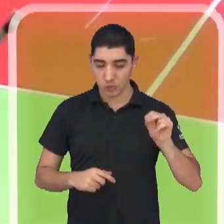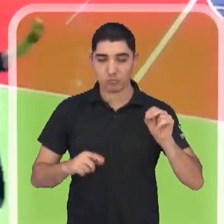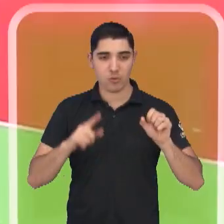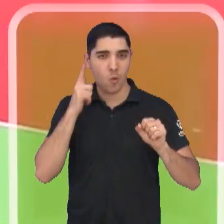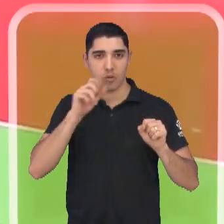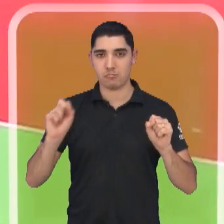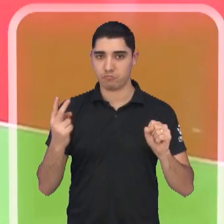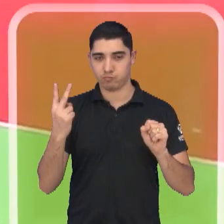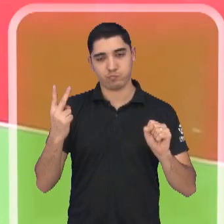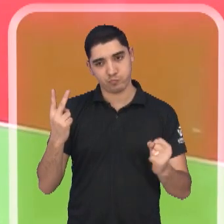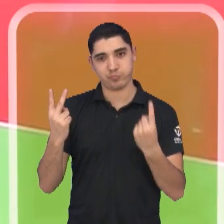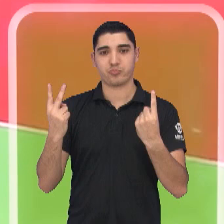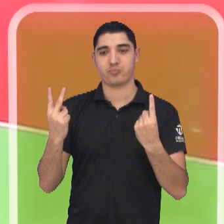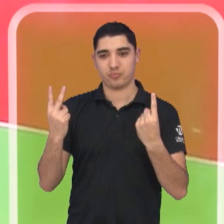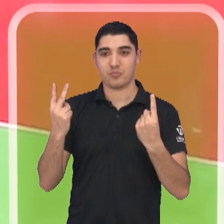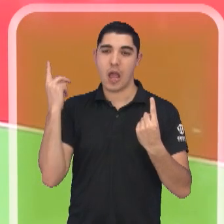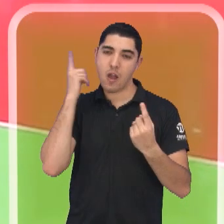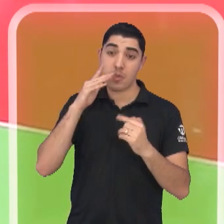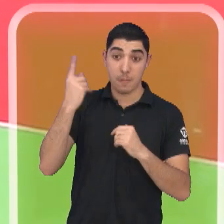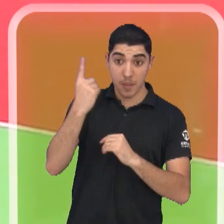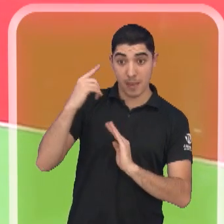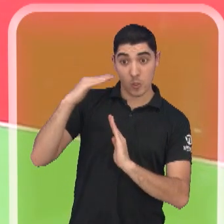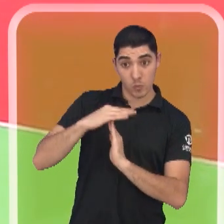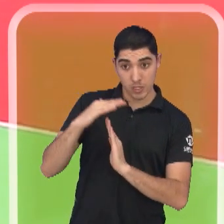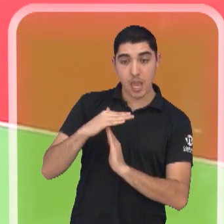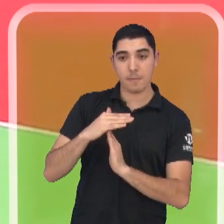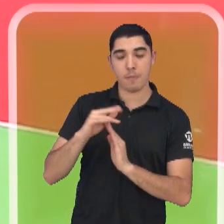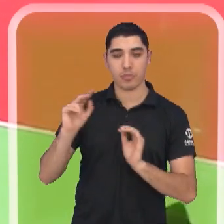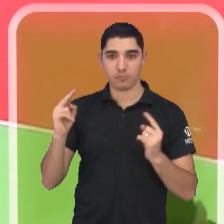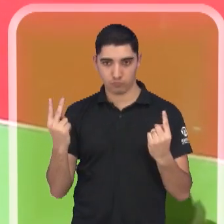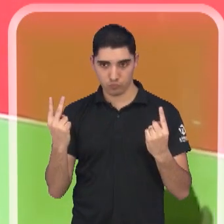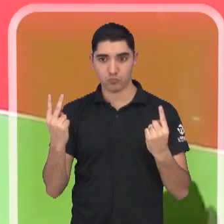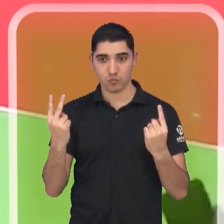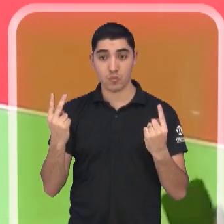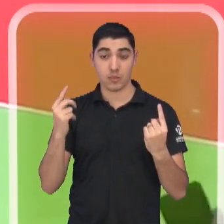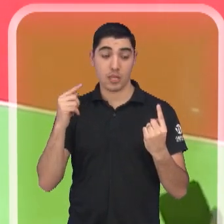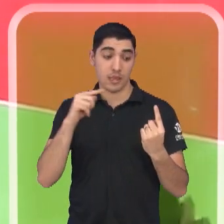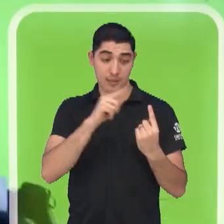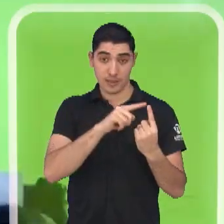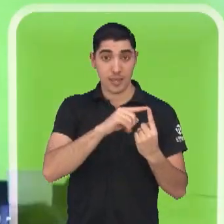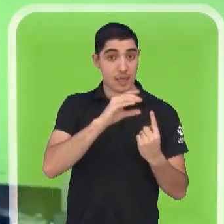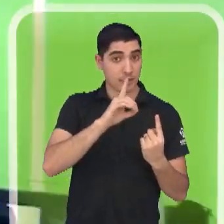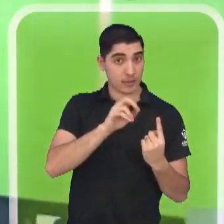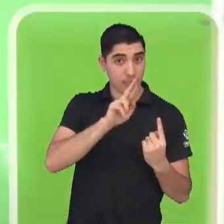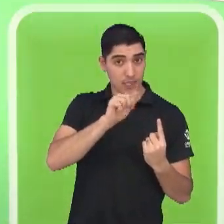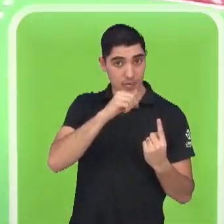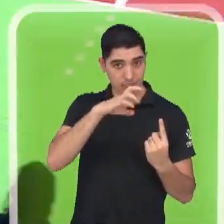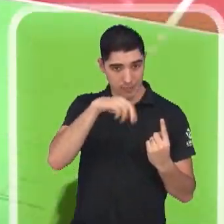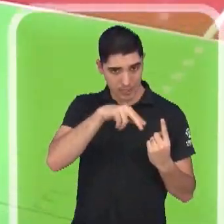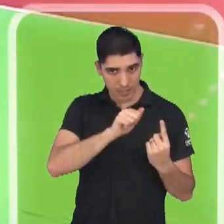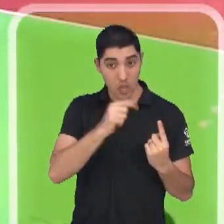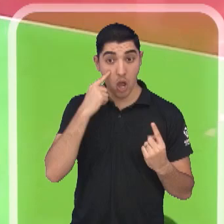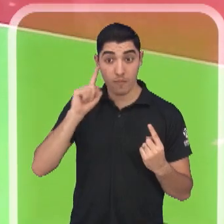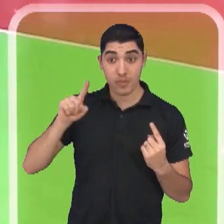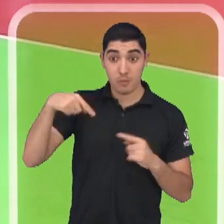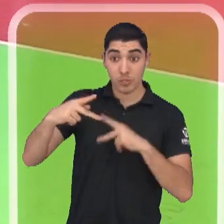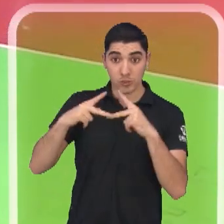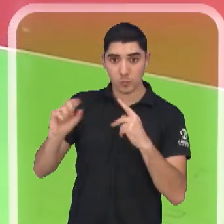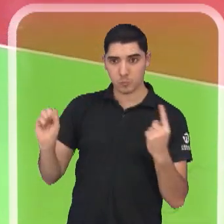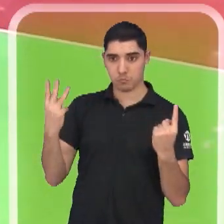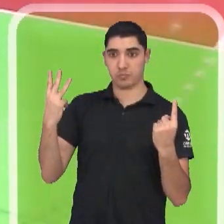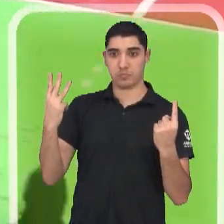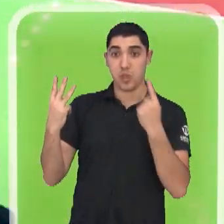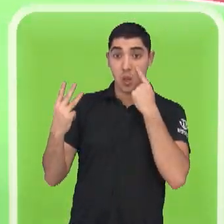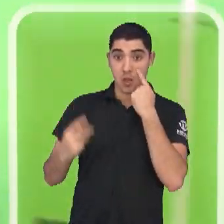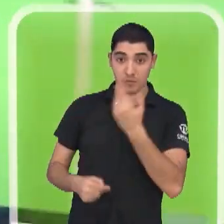5:56 para terminar a primeira etapa 1 a 2 Dracena na rede São José fez o terceiro Olha só o Roney